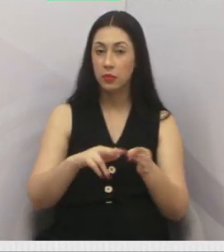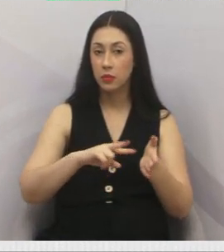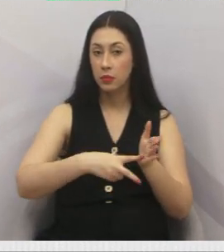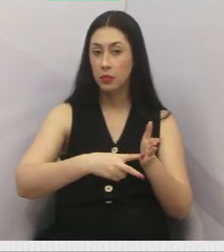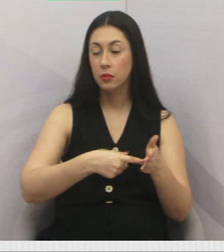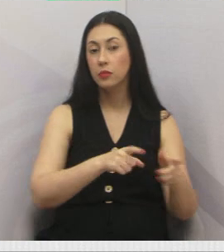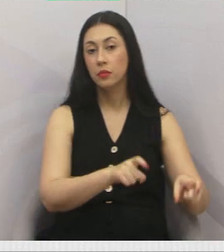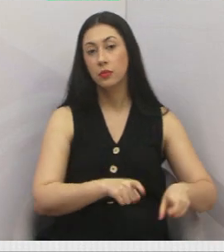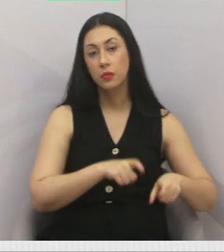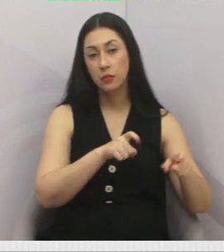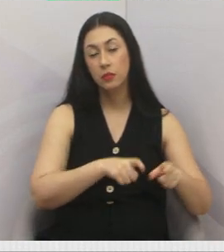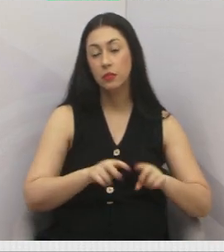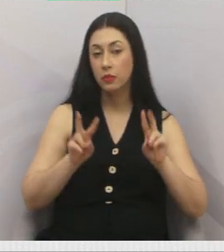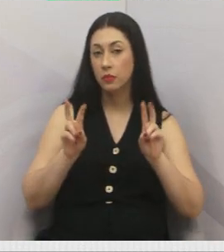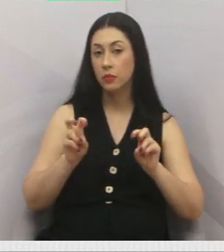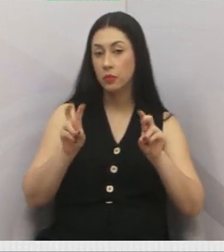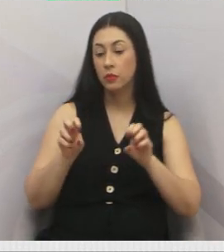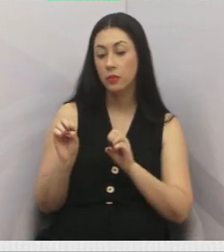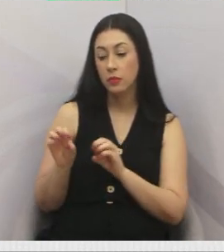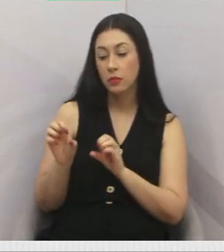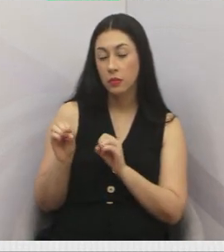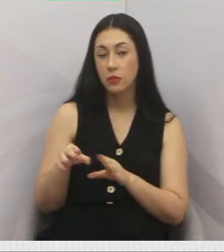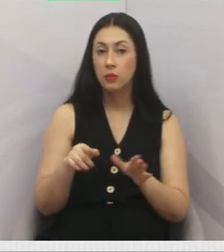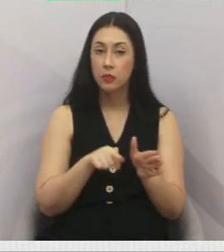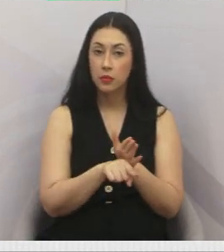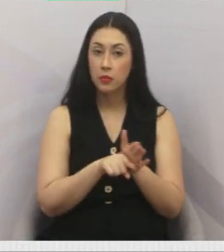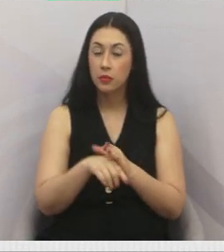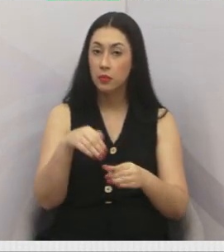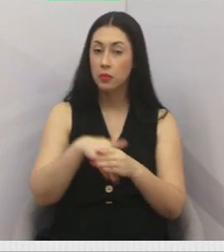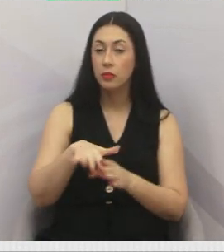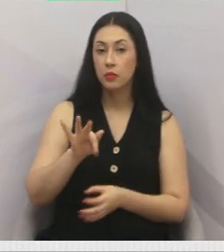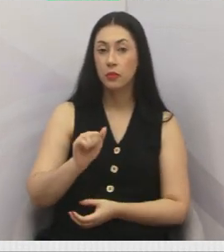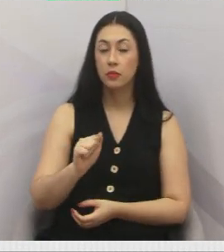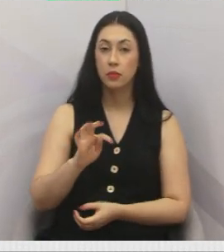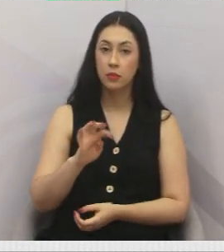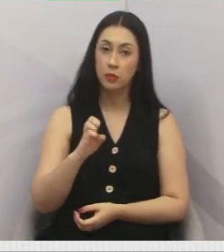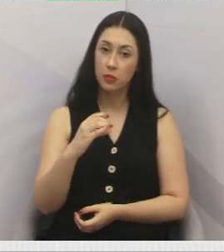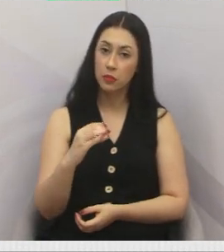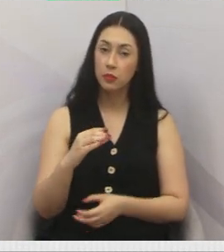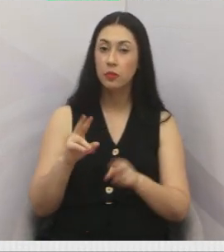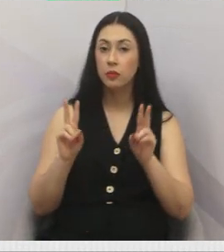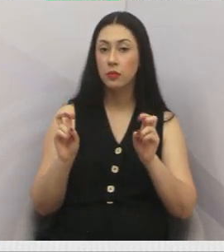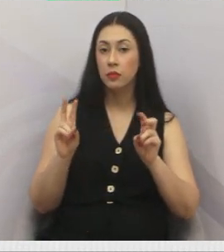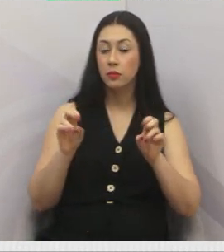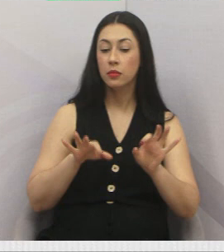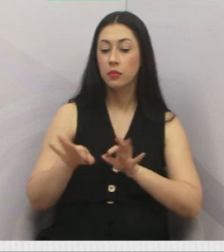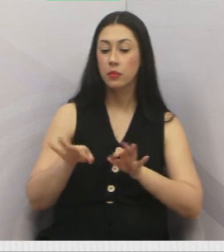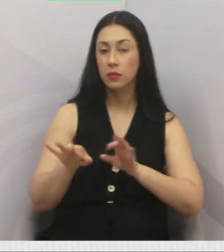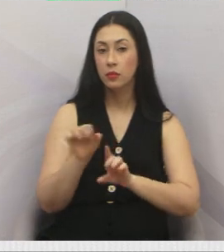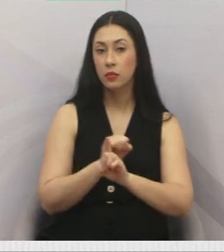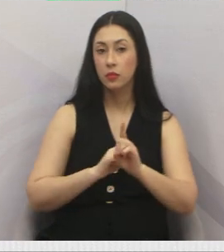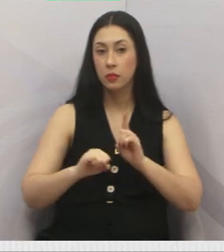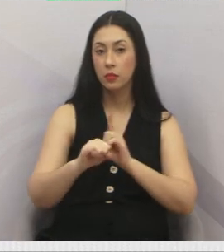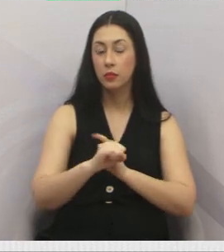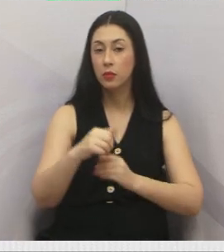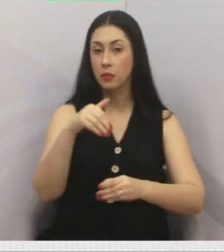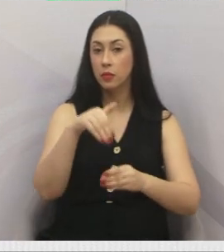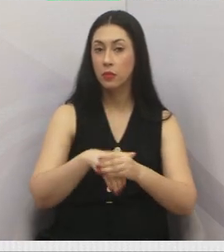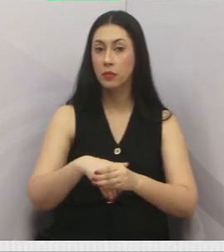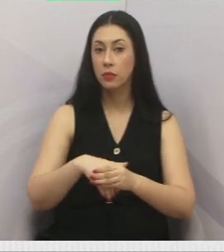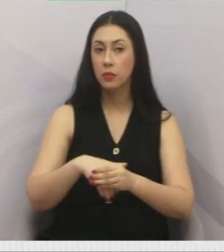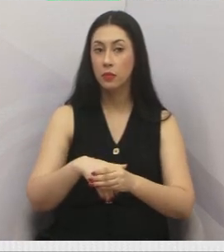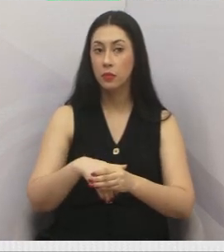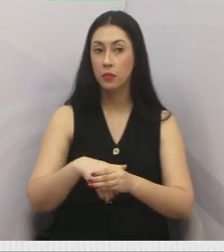Rural. Segmento Entidades Acadêmicas, um voto para a FATEC Jacareí. Segmento Organização da Sociedade Civil, um voto